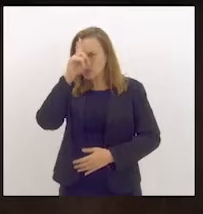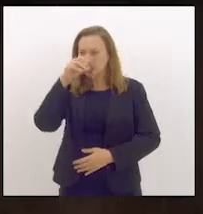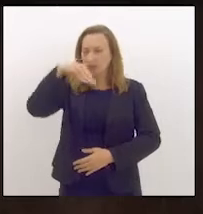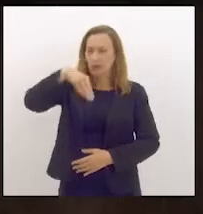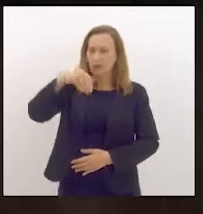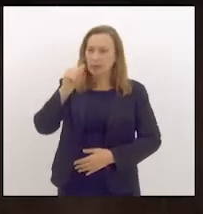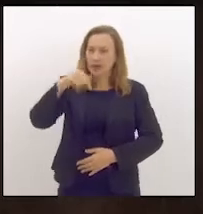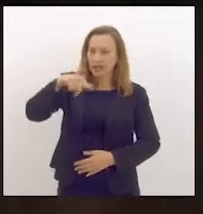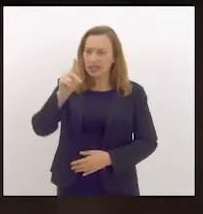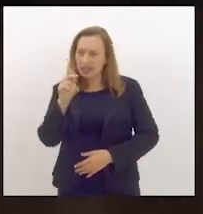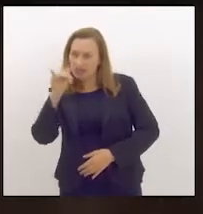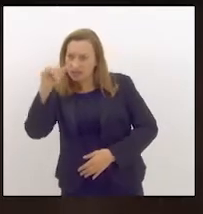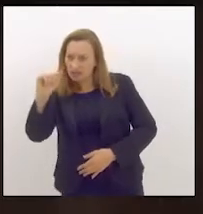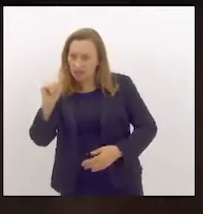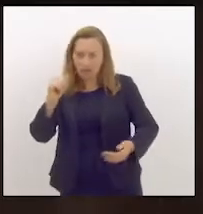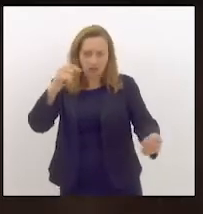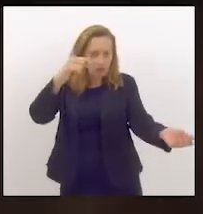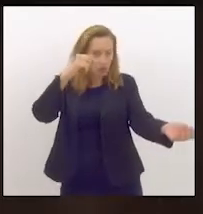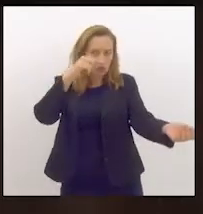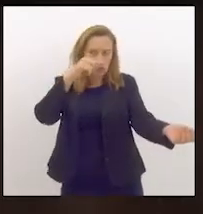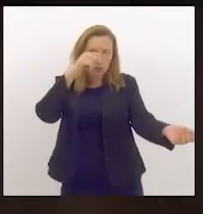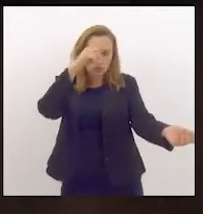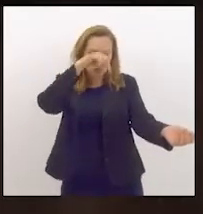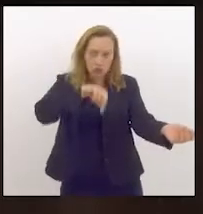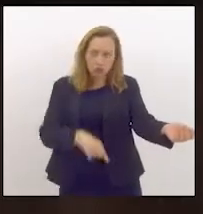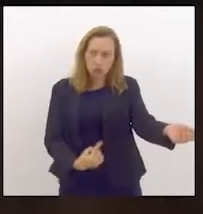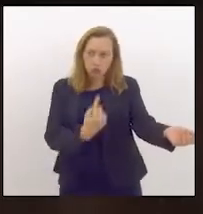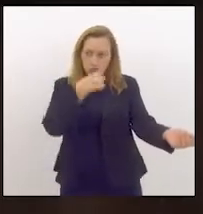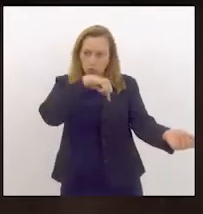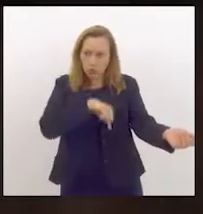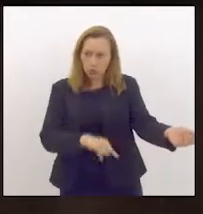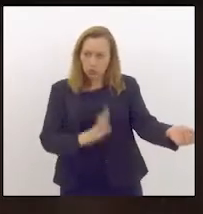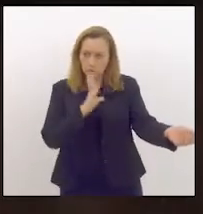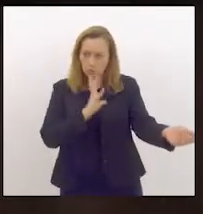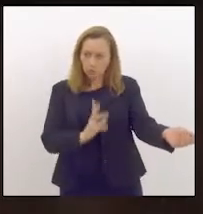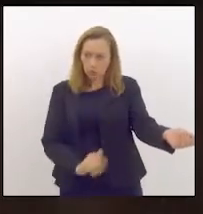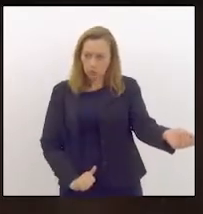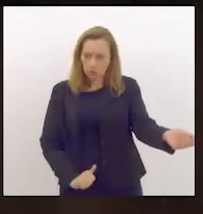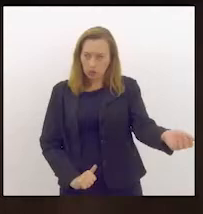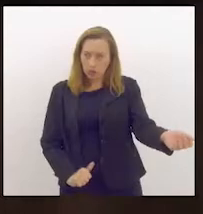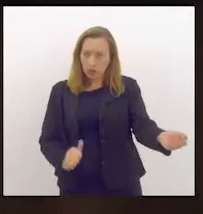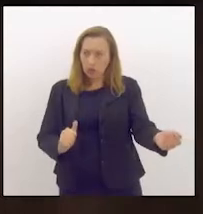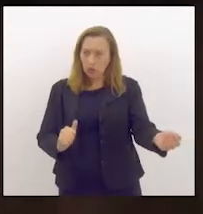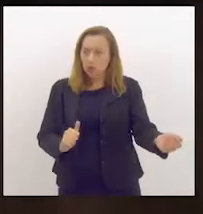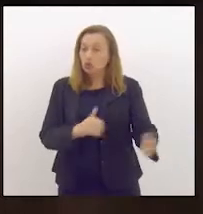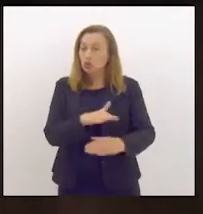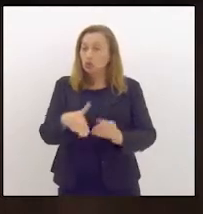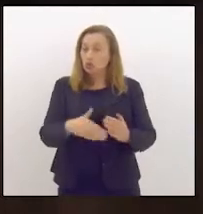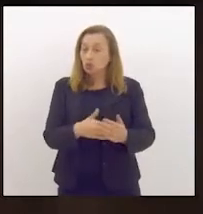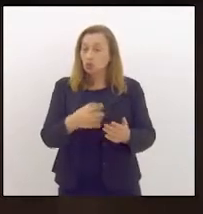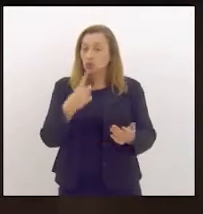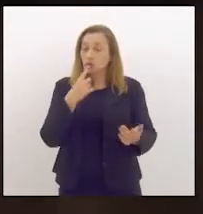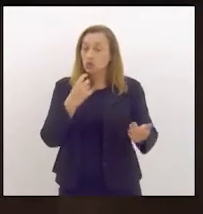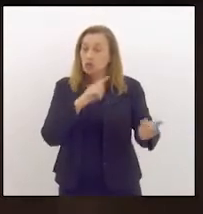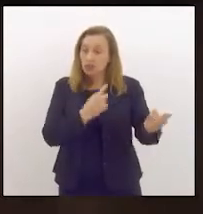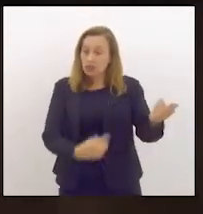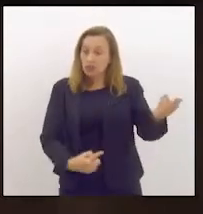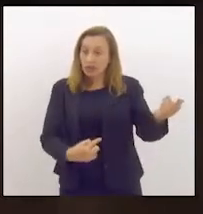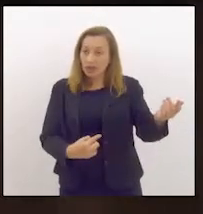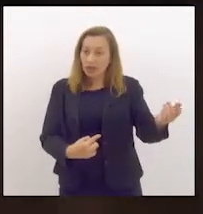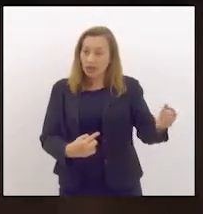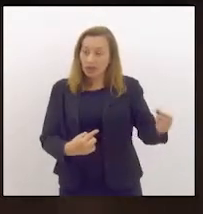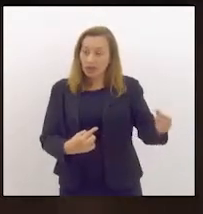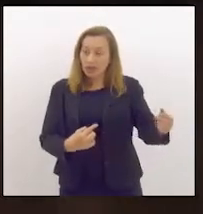a máquina fazer a conexão do seu sangue todo sangue da pessoa sai